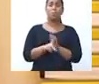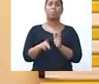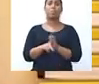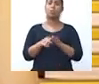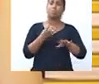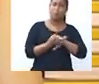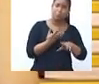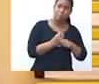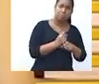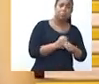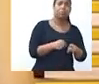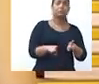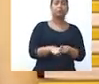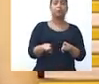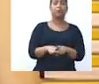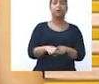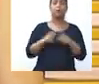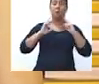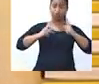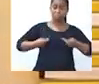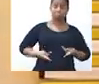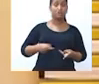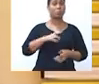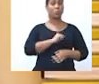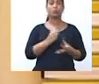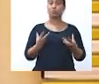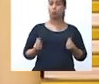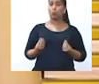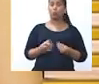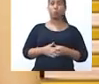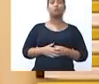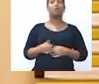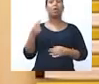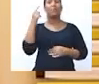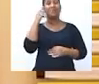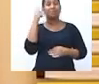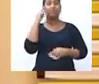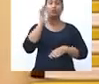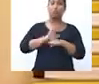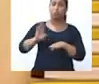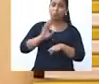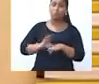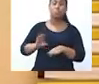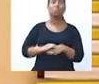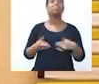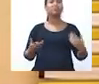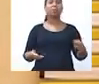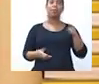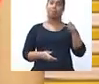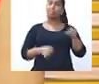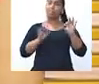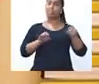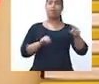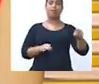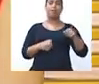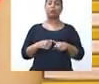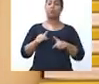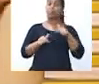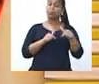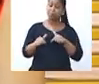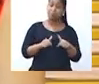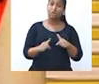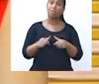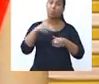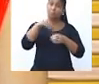a questão das humanas me fascina muito. E aí, quando eu entendi o curso de licenciatura, eu falei, puxa, é esse. Que você trabalha com